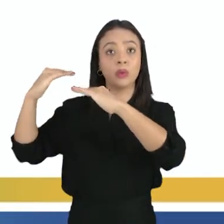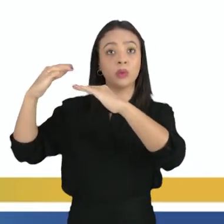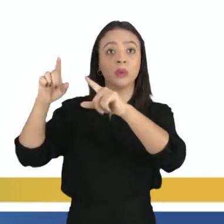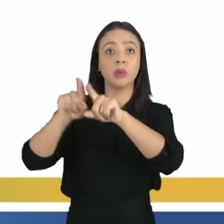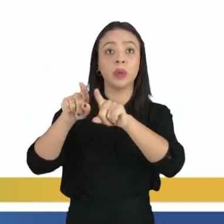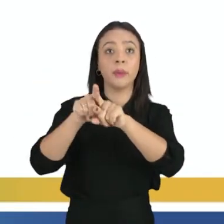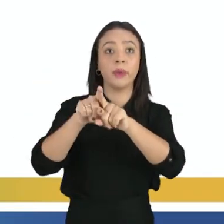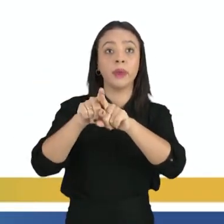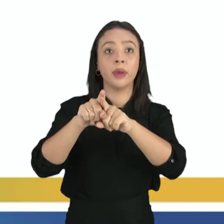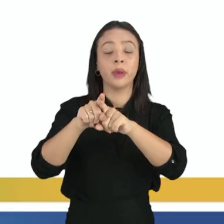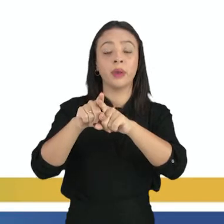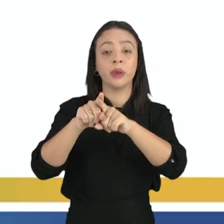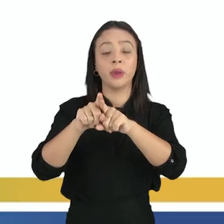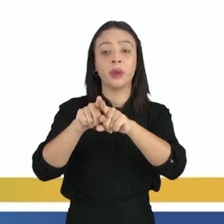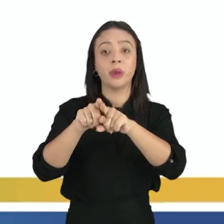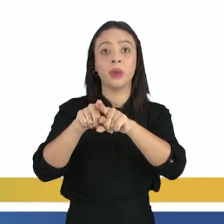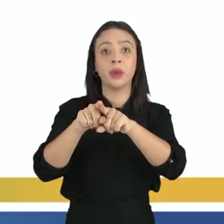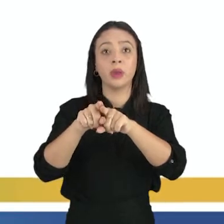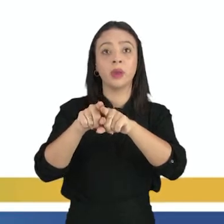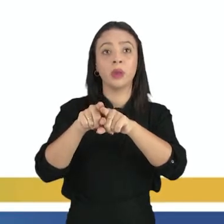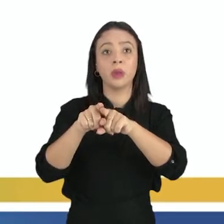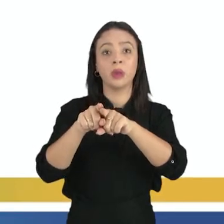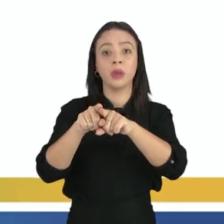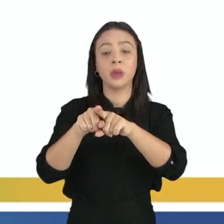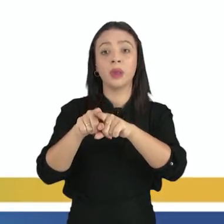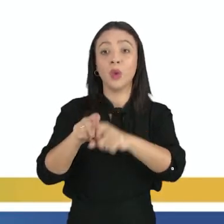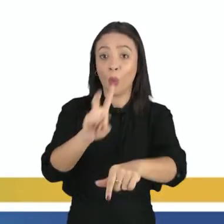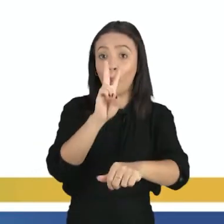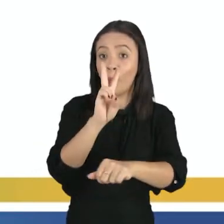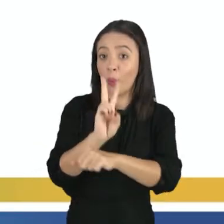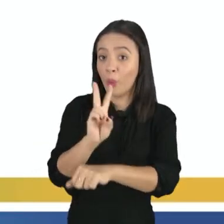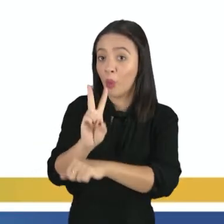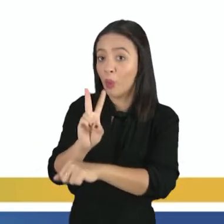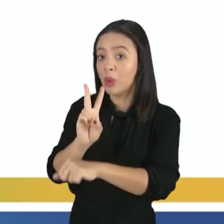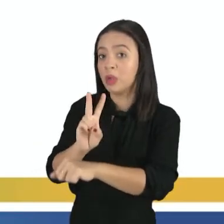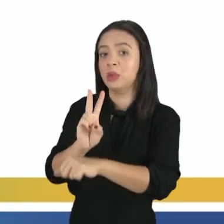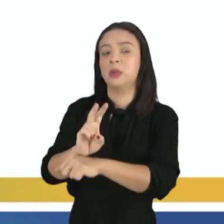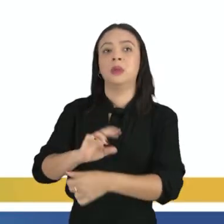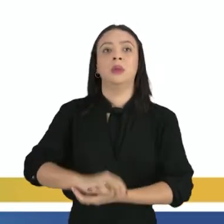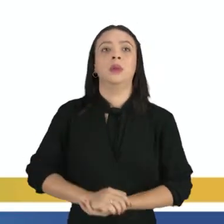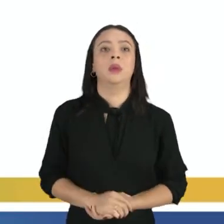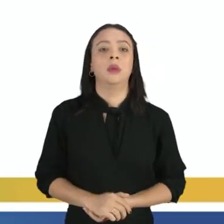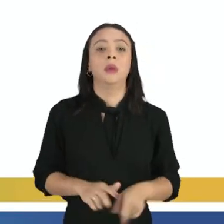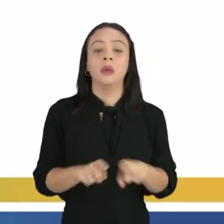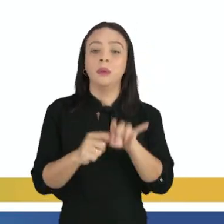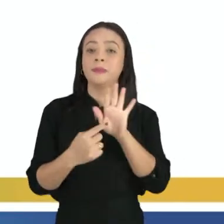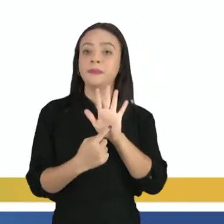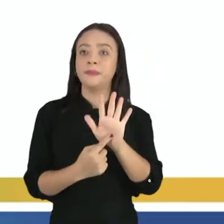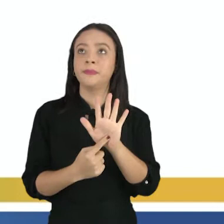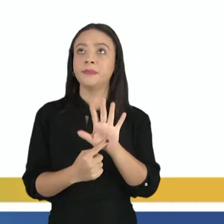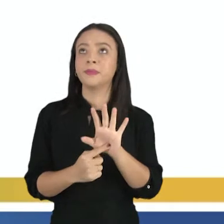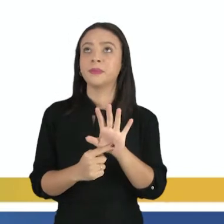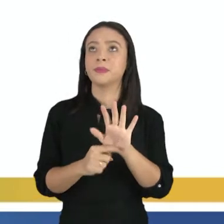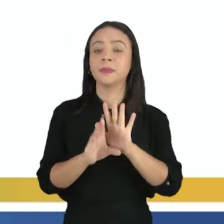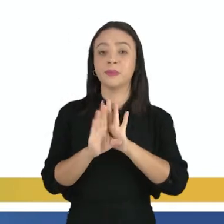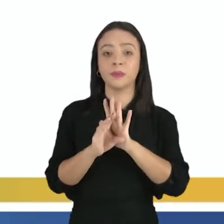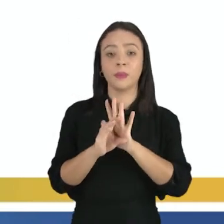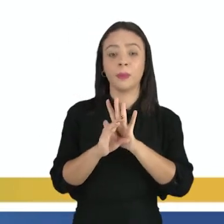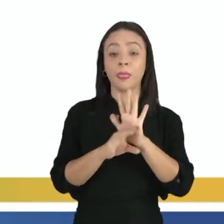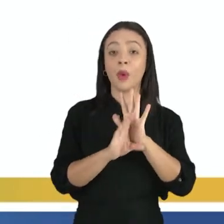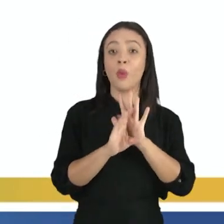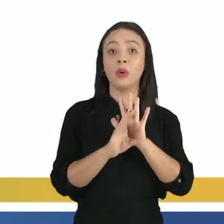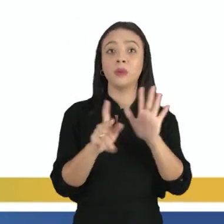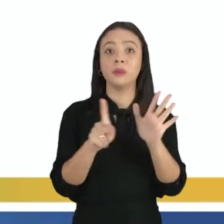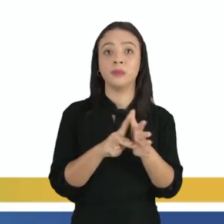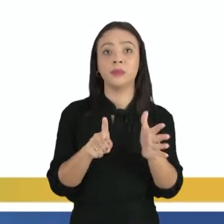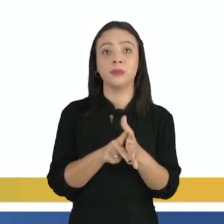o equilíbrio entre o desenvolvimento, e a preservação. E aí eu coloquei para vocês o conceito, a definição, né?